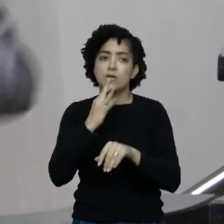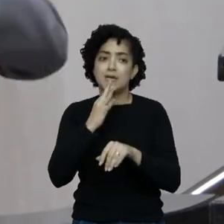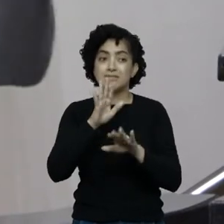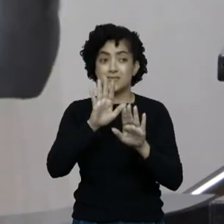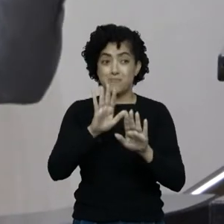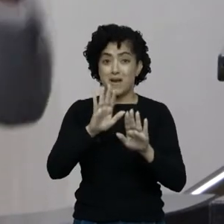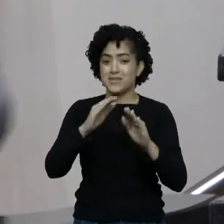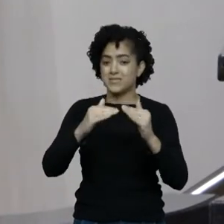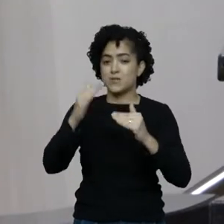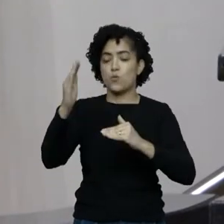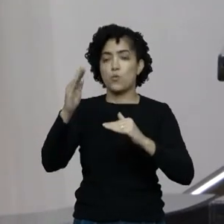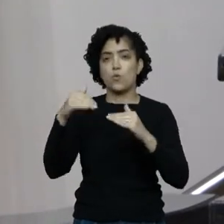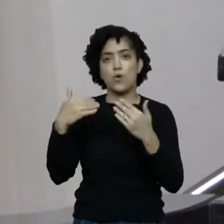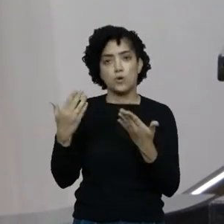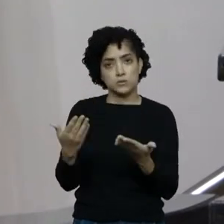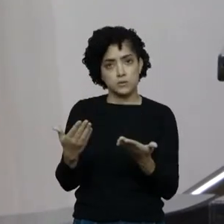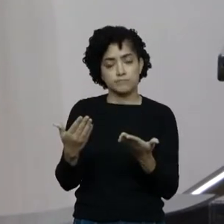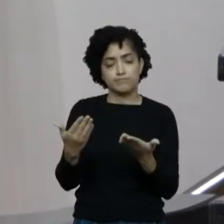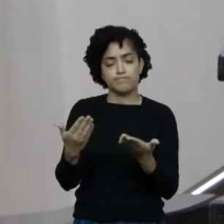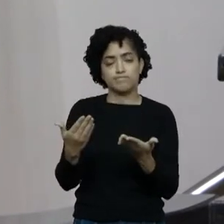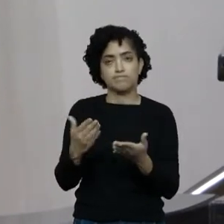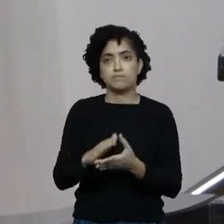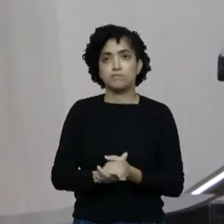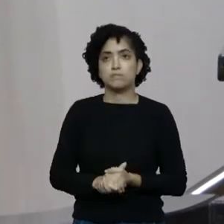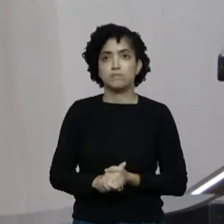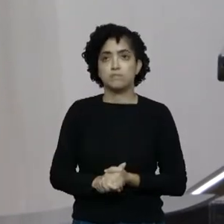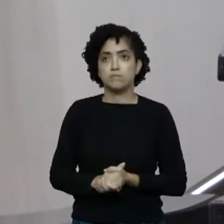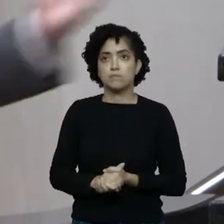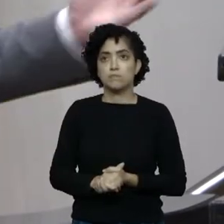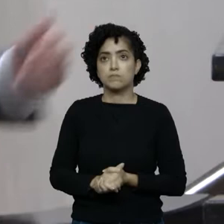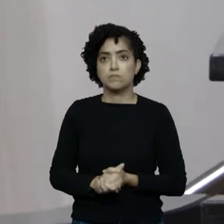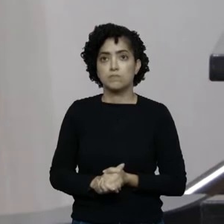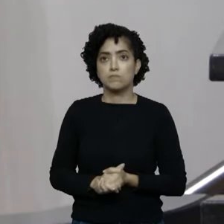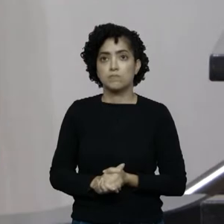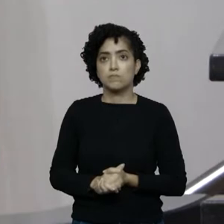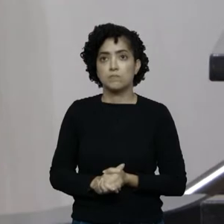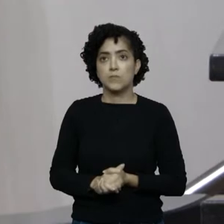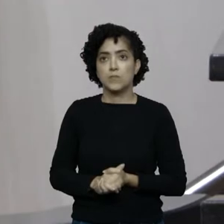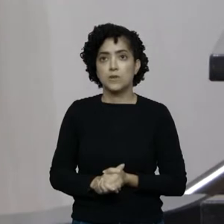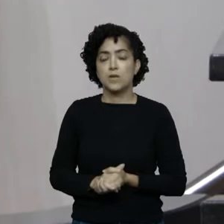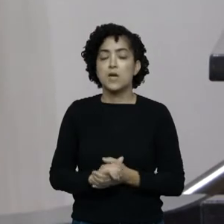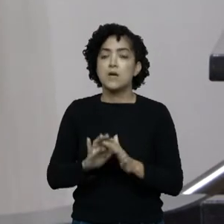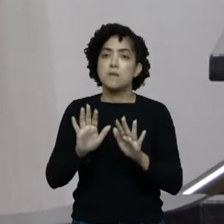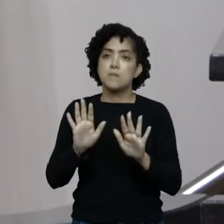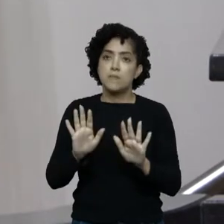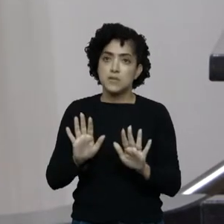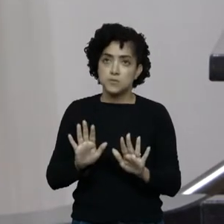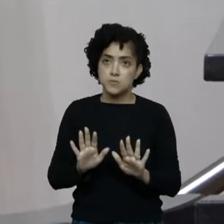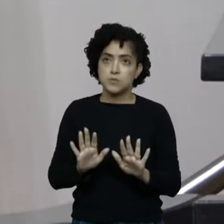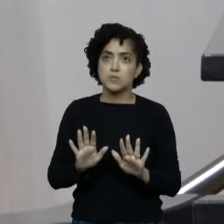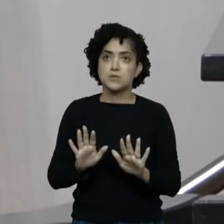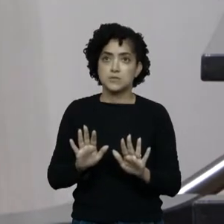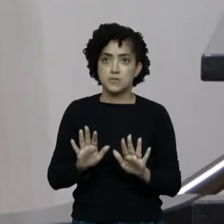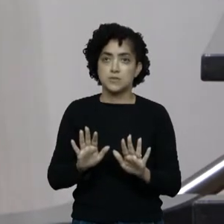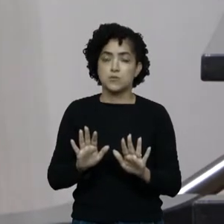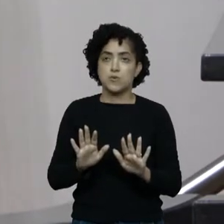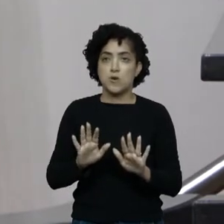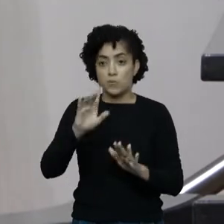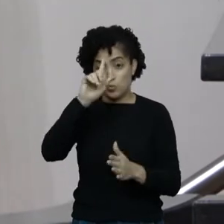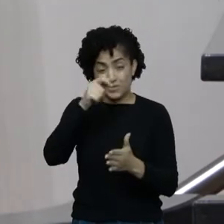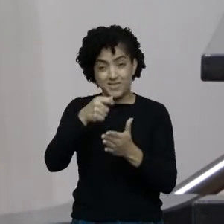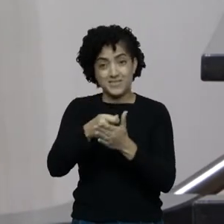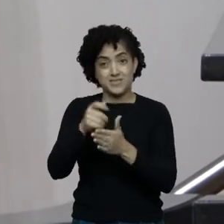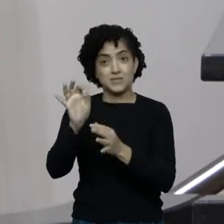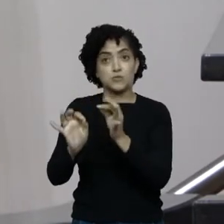do voto do relator e quer apresentar o seu Ah mas mesmo assim por decisão judicial